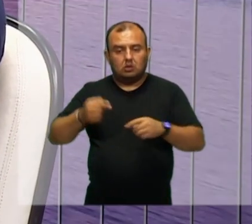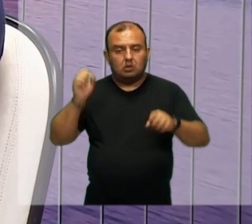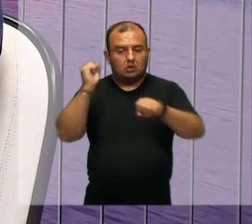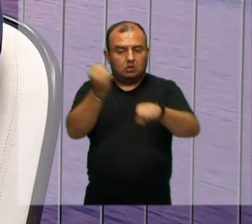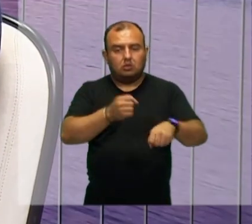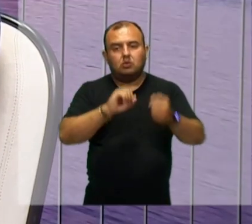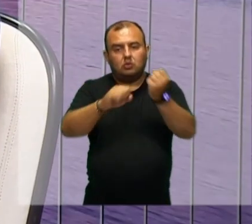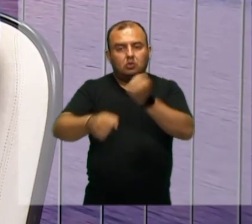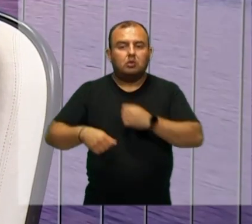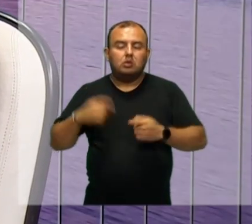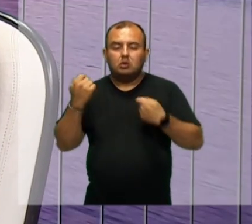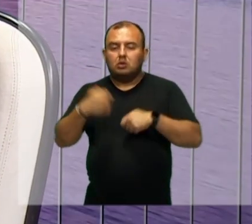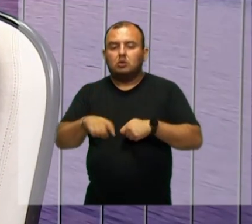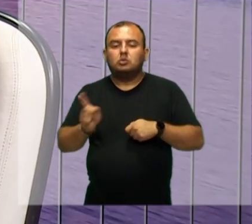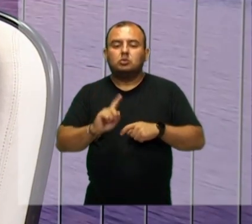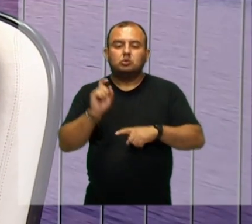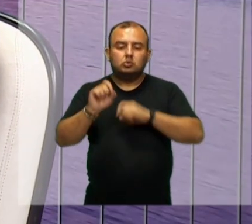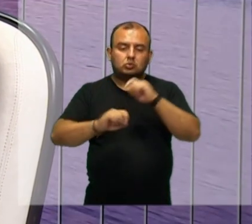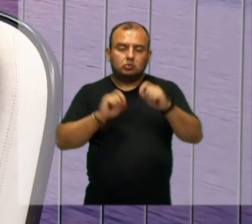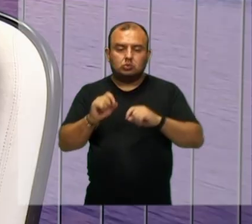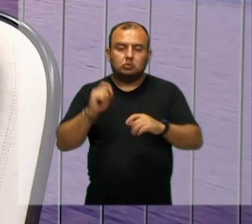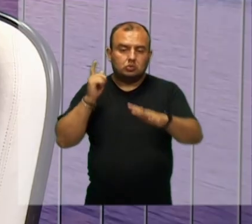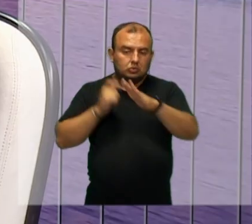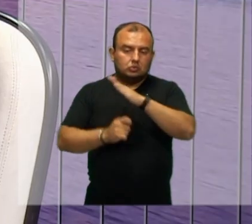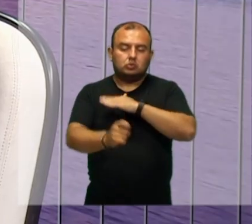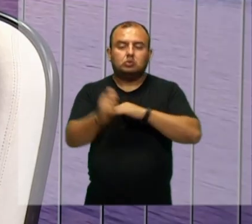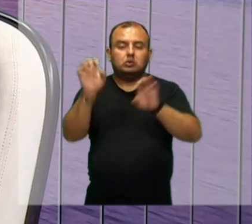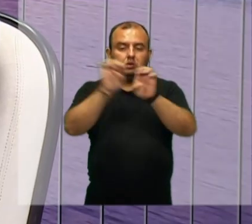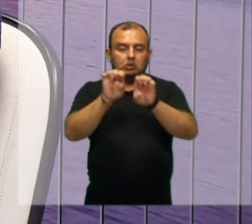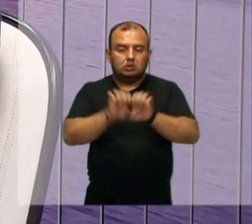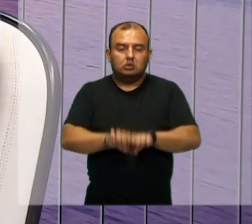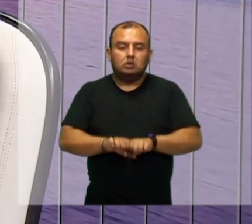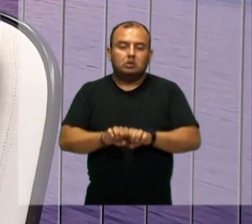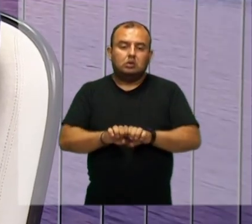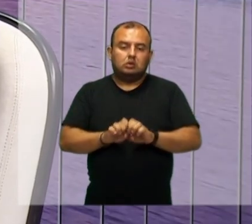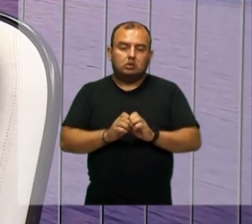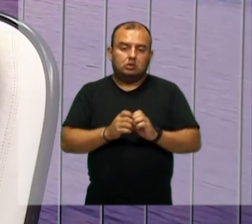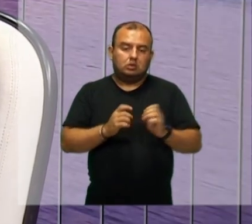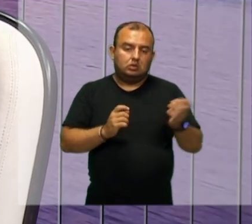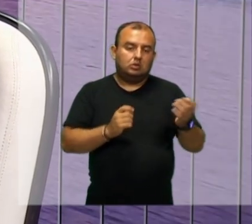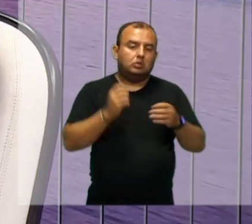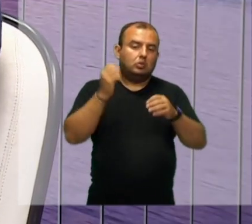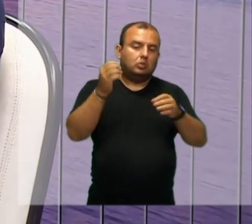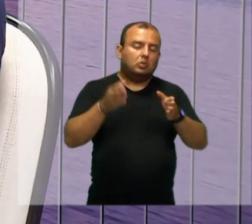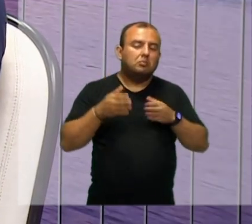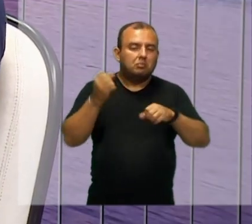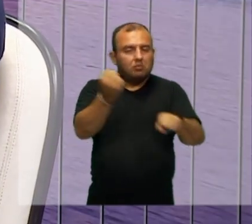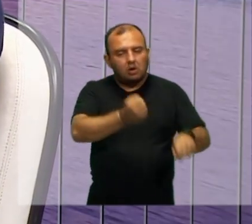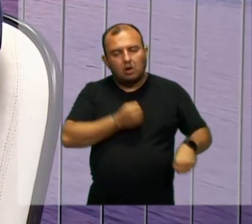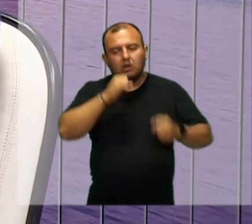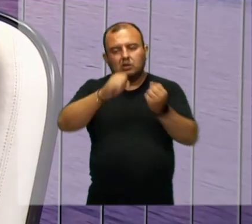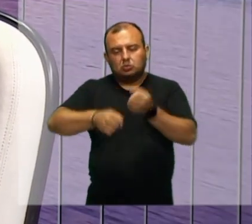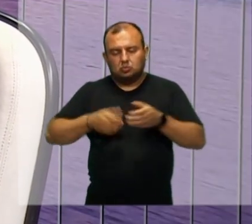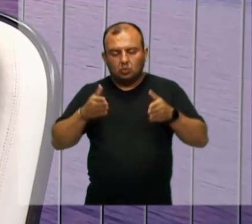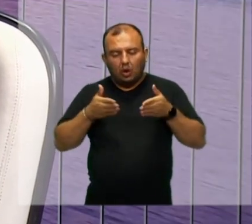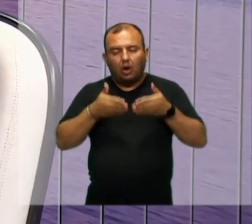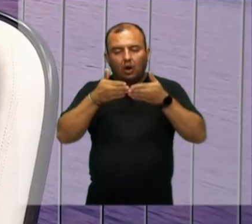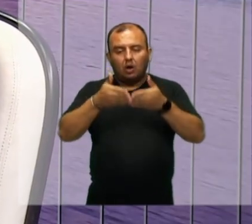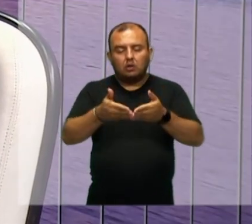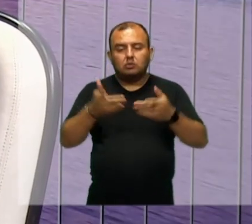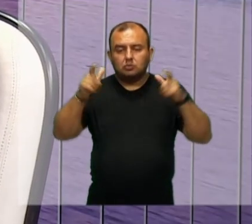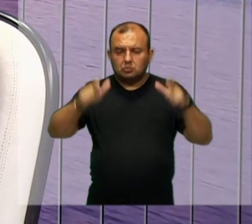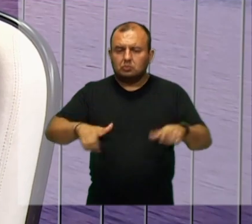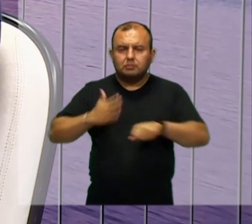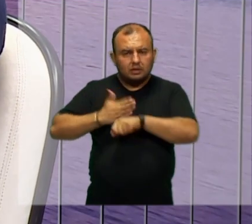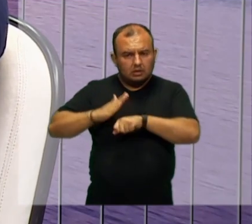canoagem, que não precise colocar investimento na estrutura, que é barco, remo, local